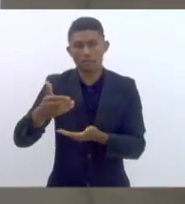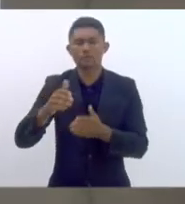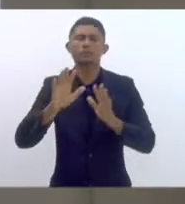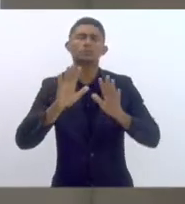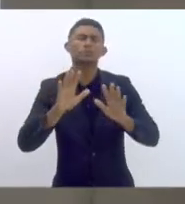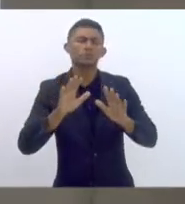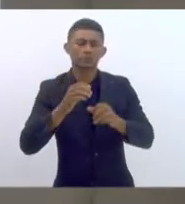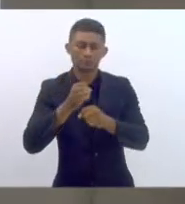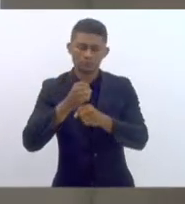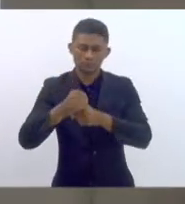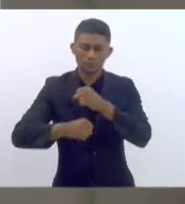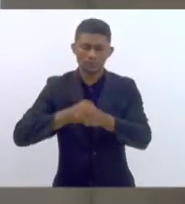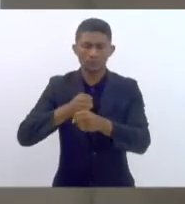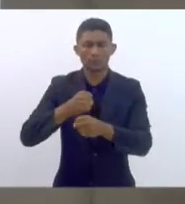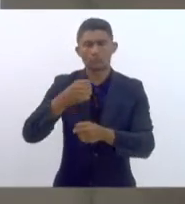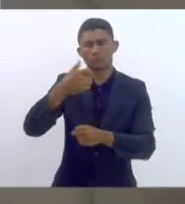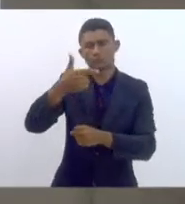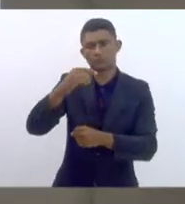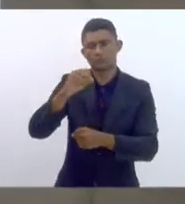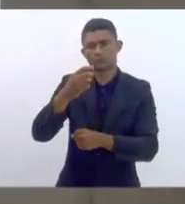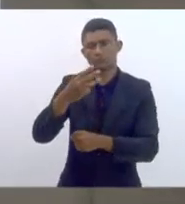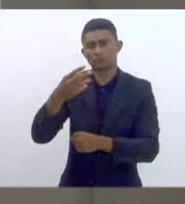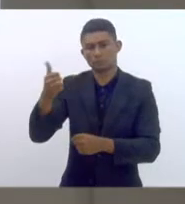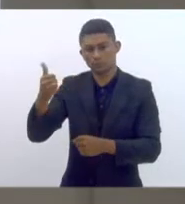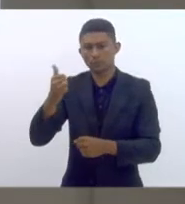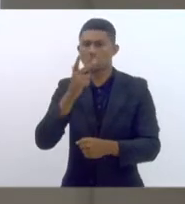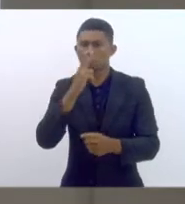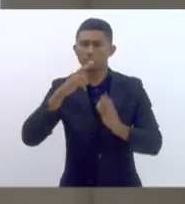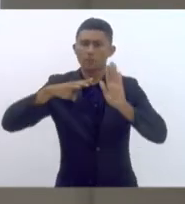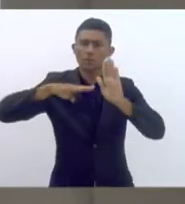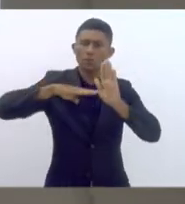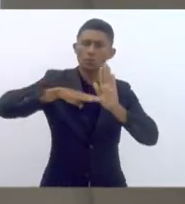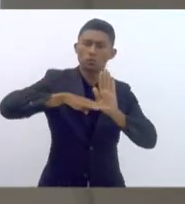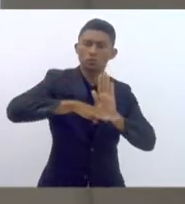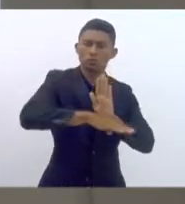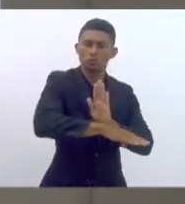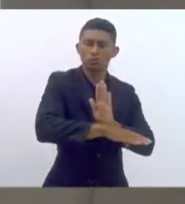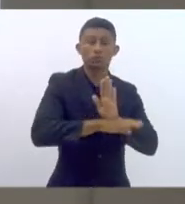partir de 2031 tem uma queda nesse percentual, mas a partir de 2036, que está em